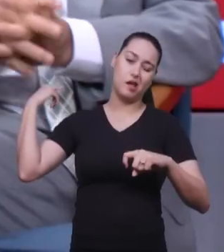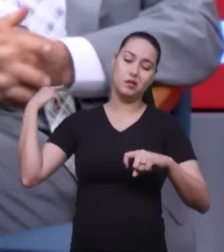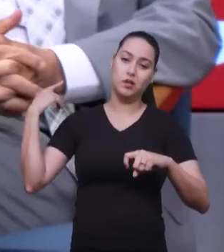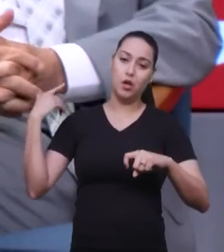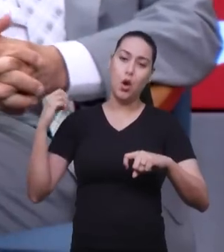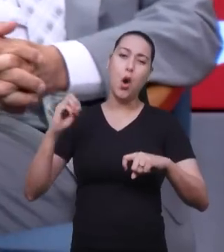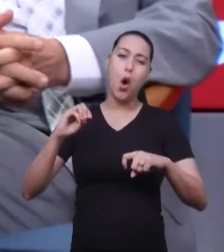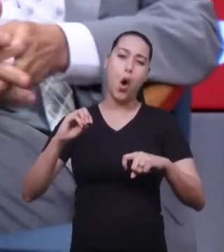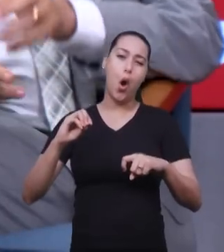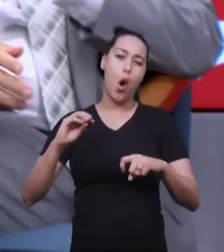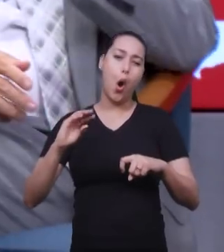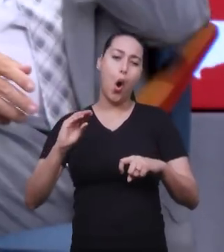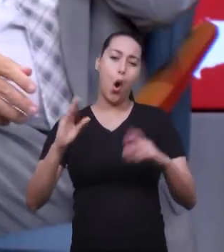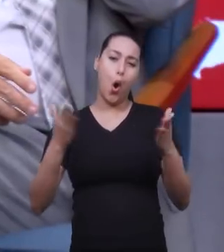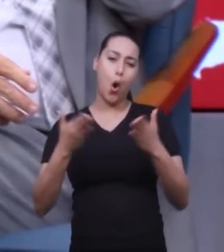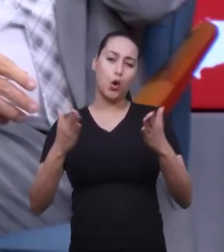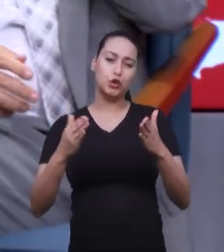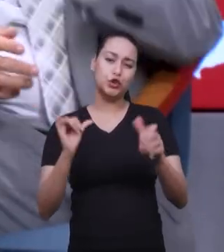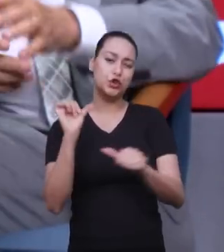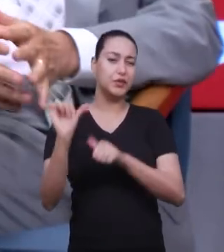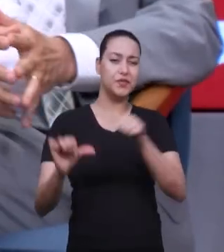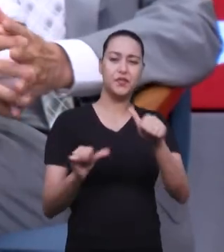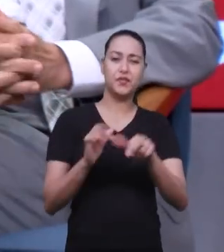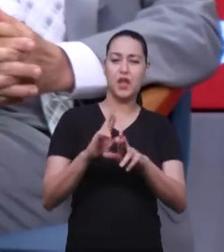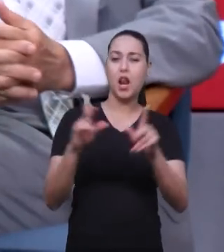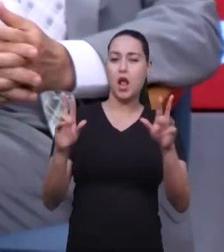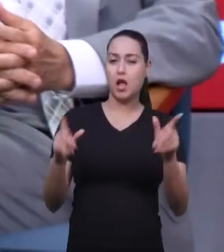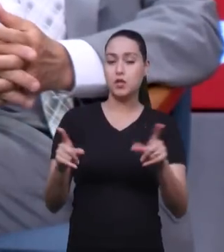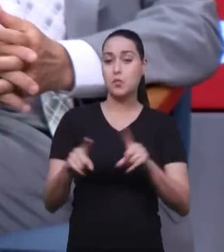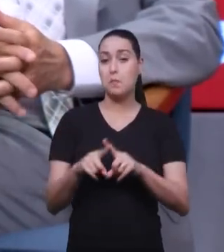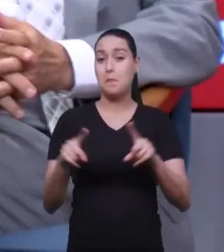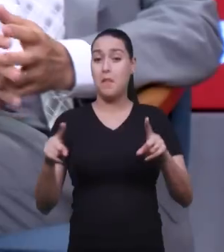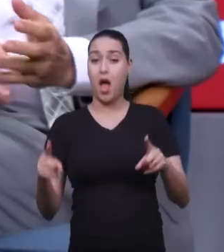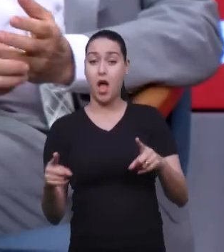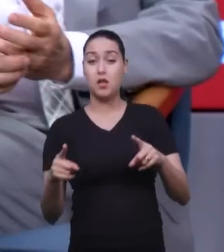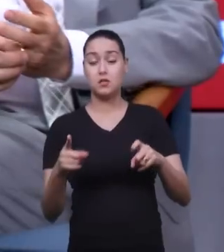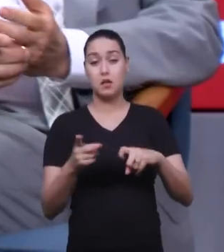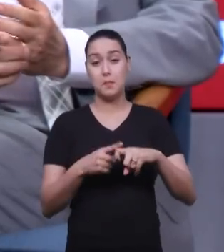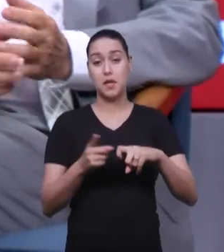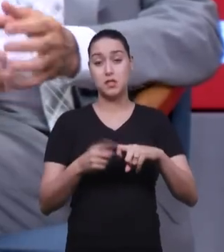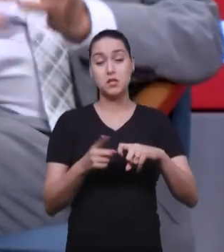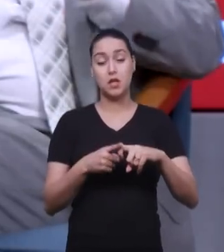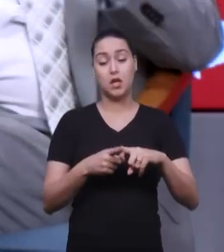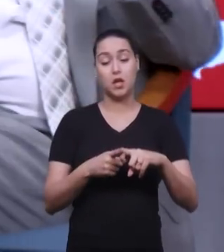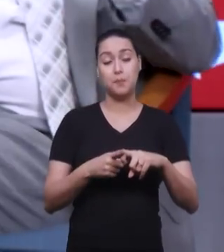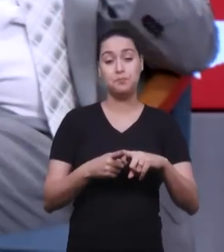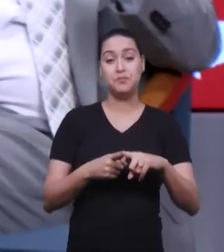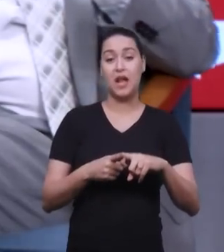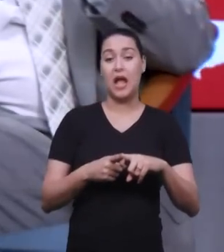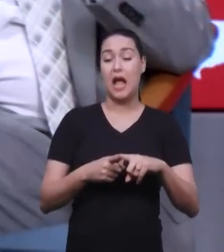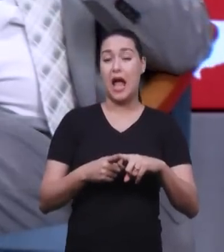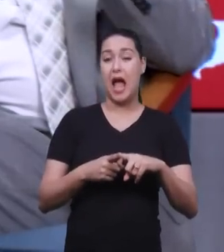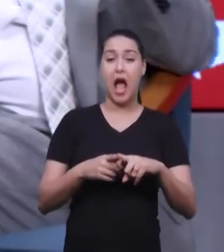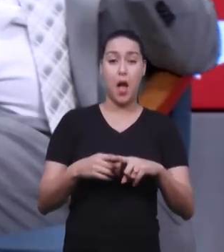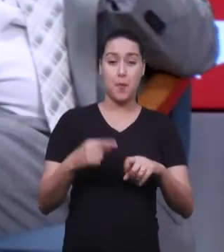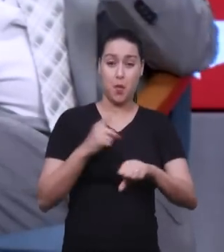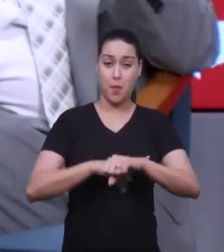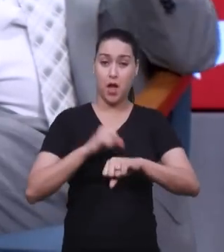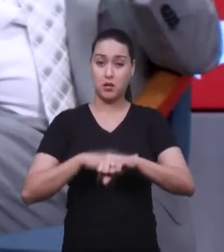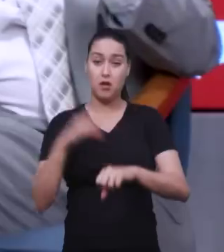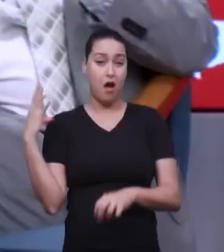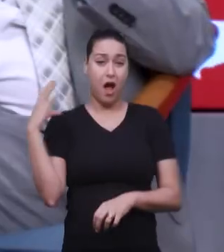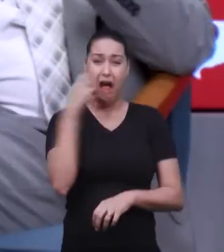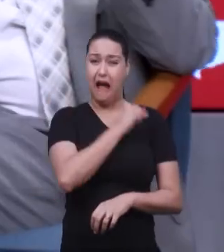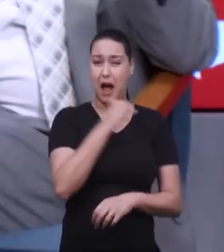tem umas outras técnicas, mas antigamente você usava muito em casos, nas urgências,